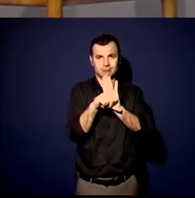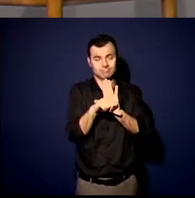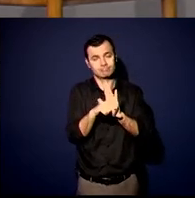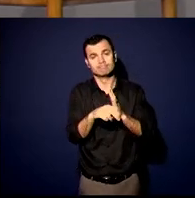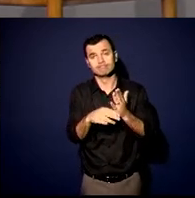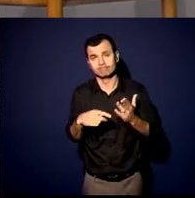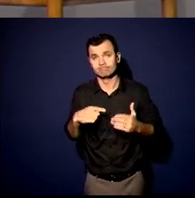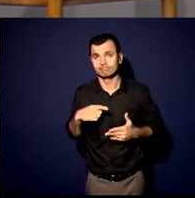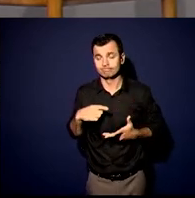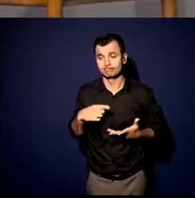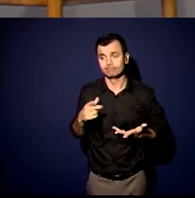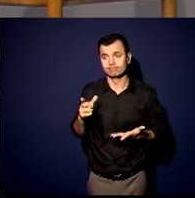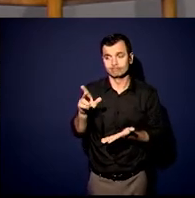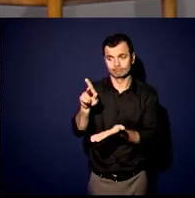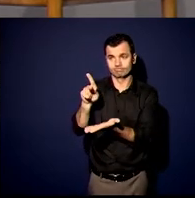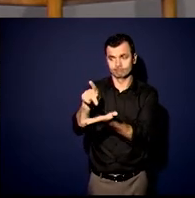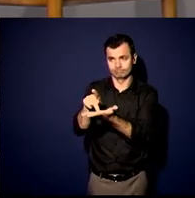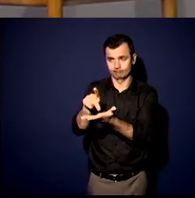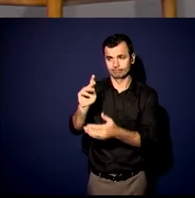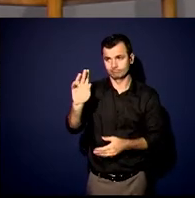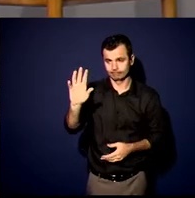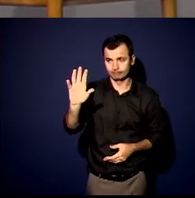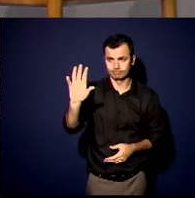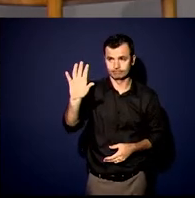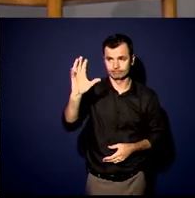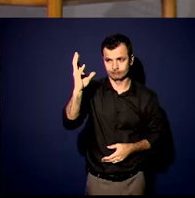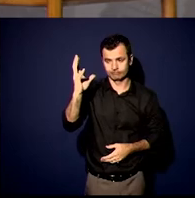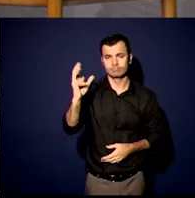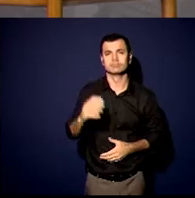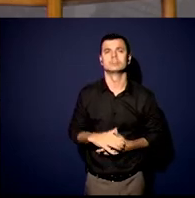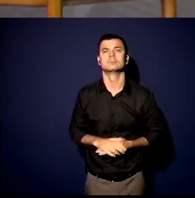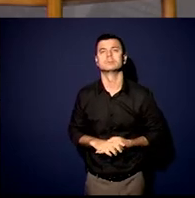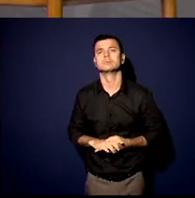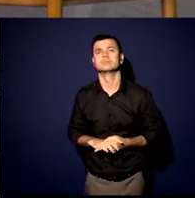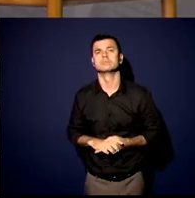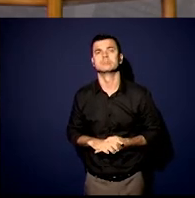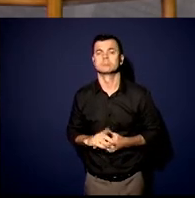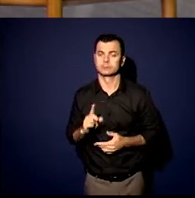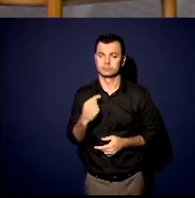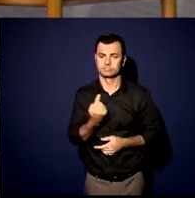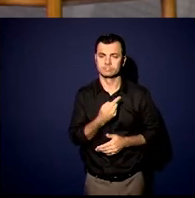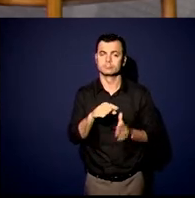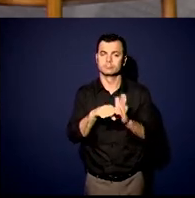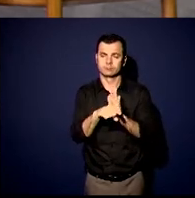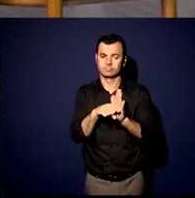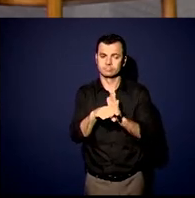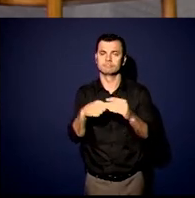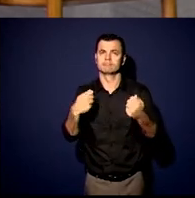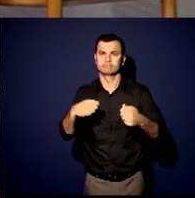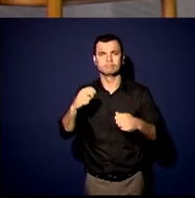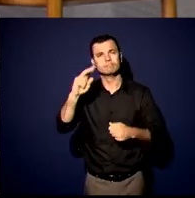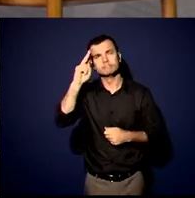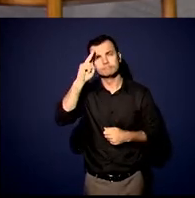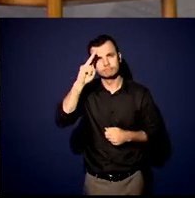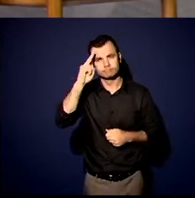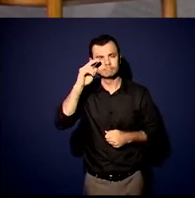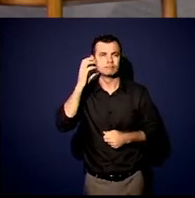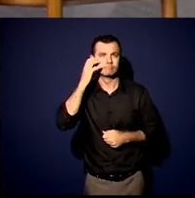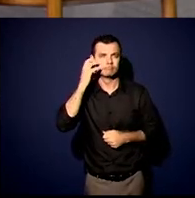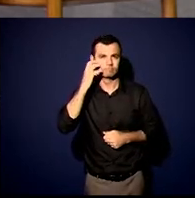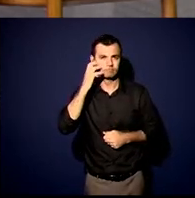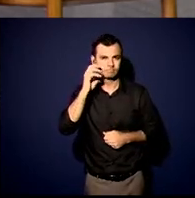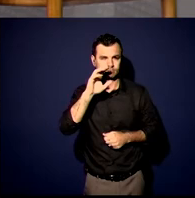era um fato que corria que nós precisamos analisar eu me lembro Flávio no sistema